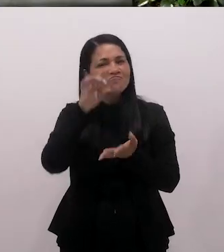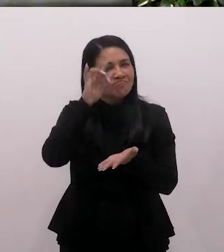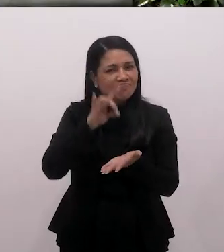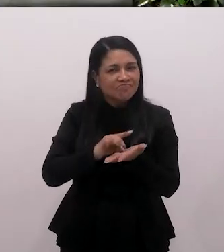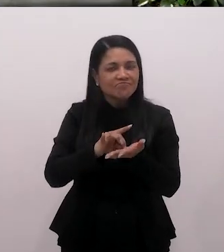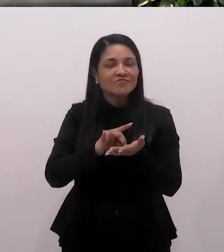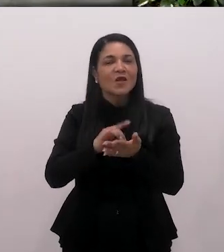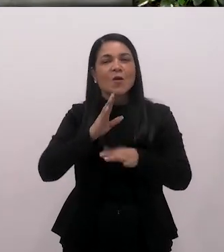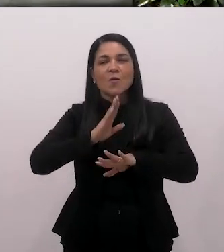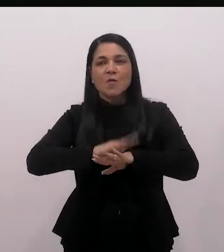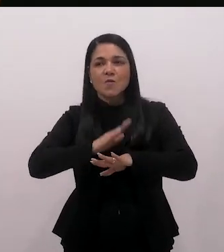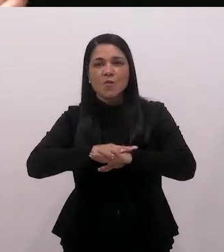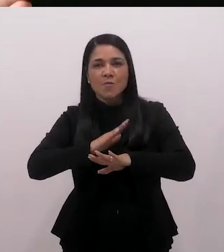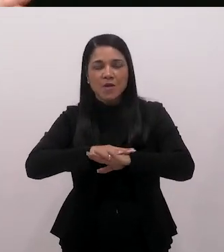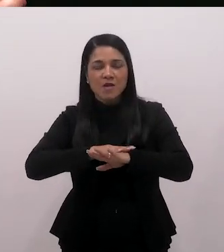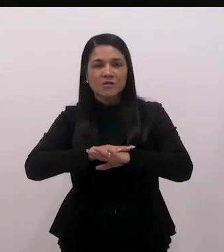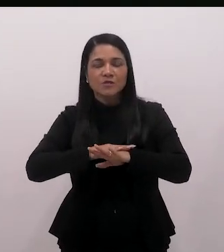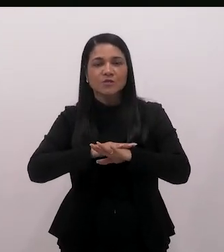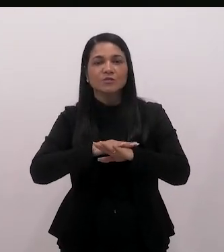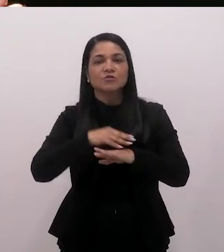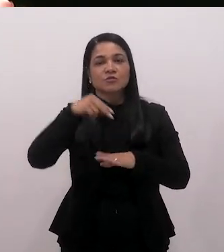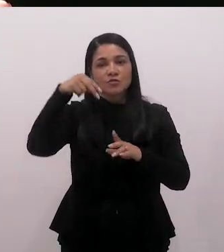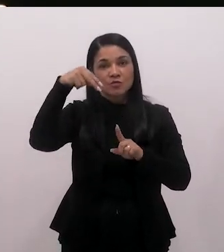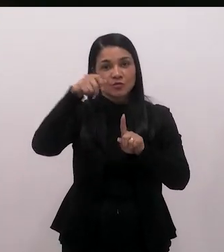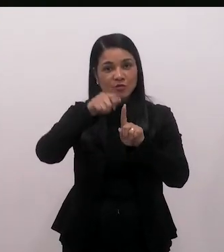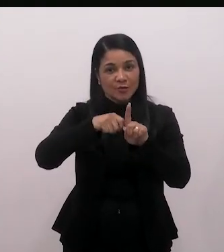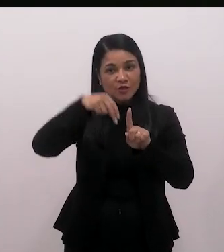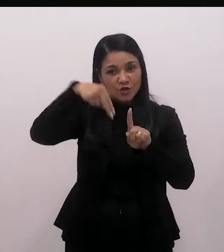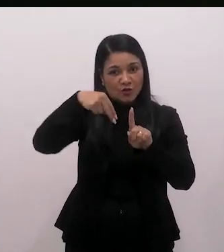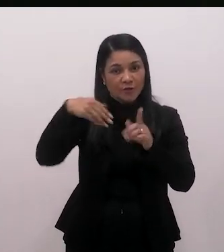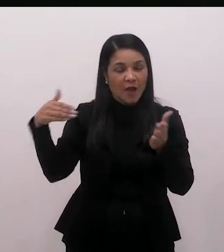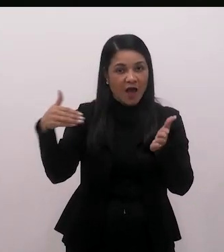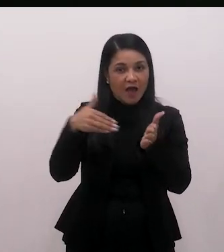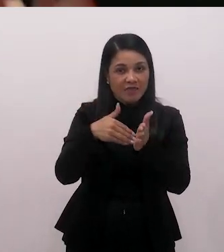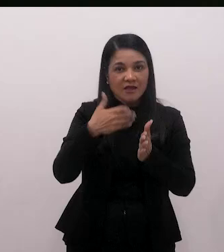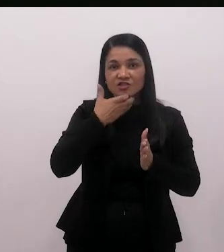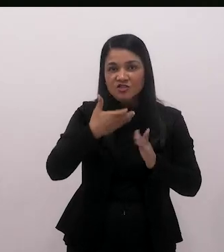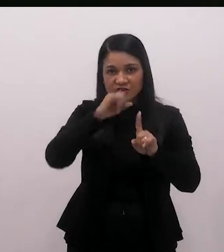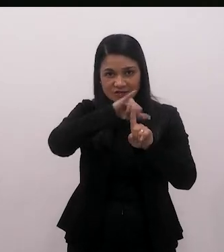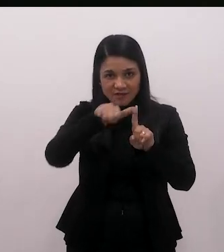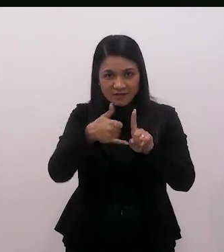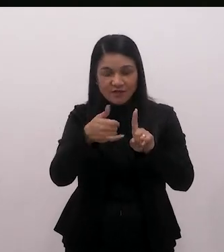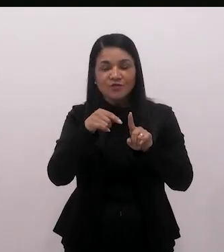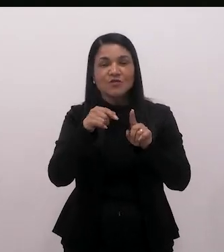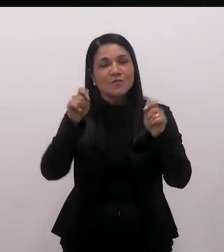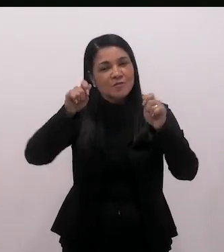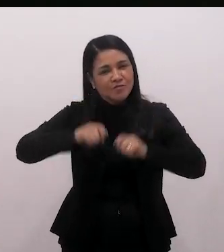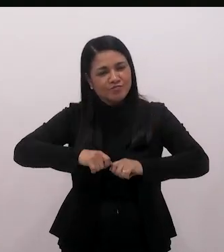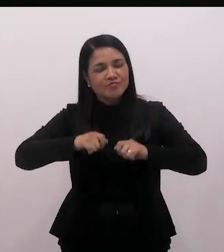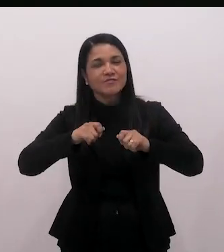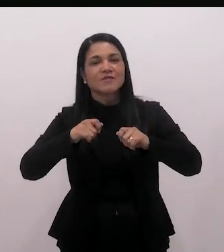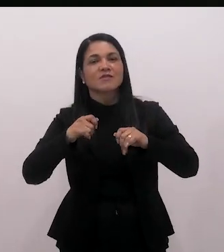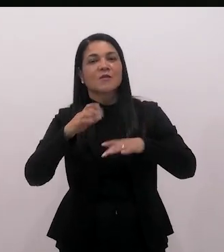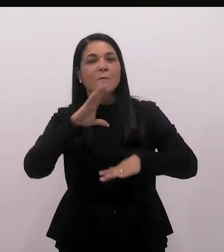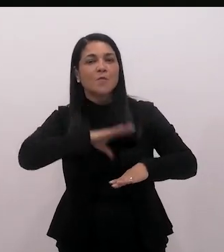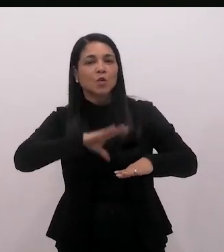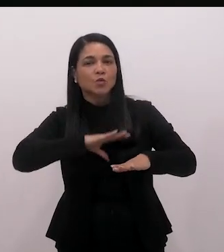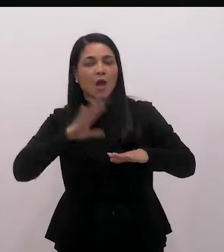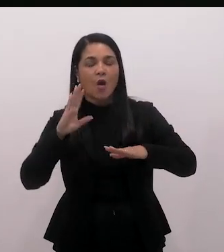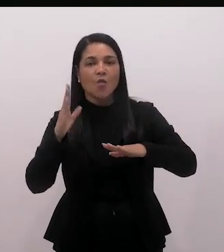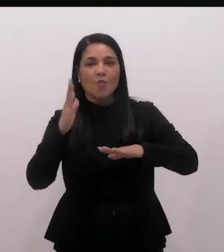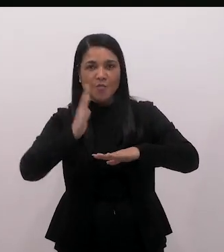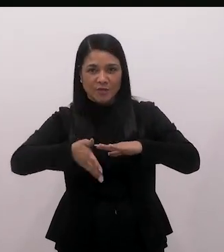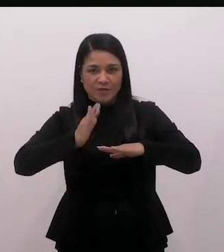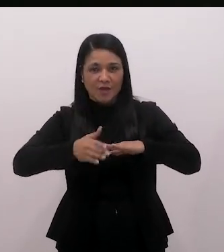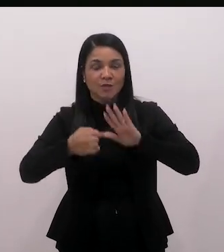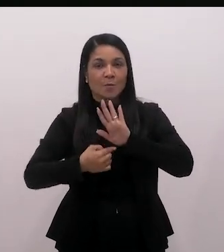que é realmente um momento que nós vamos estar agora de novembro até janeiro, falando sobre esse Portugal moderno, com várias possibilidades. A maior parte dos